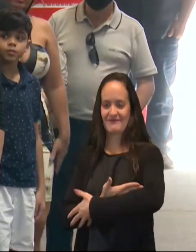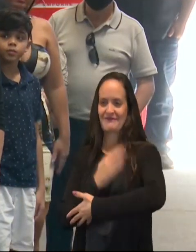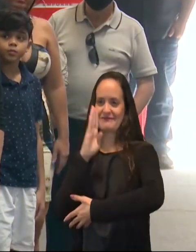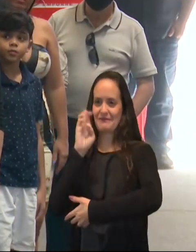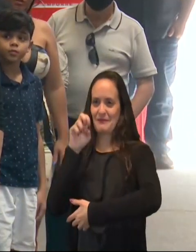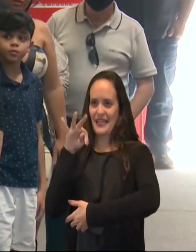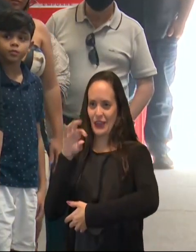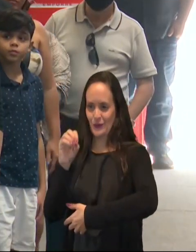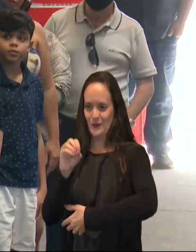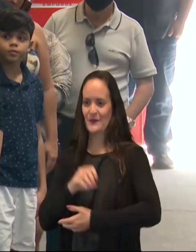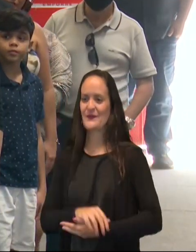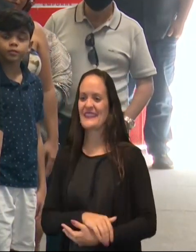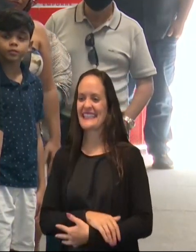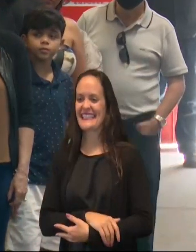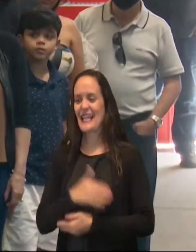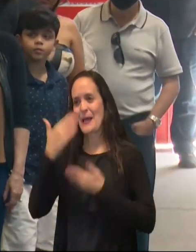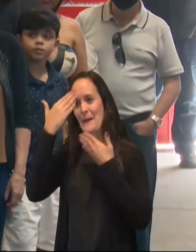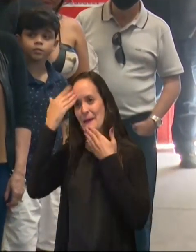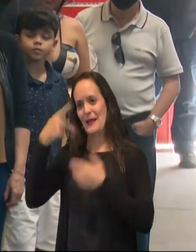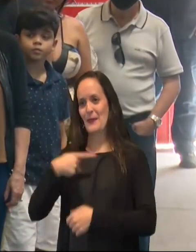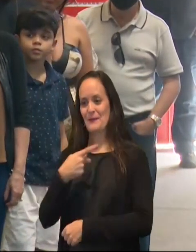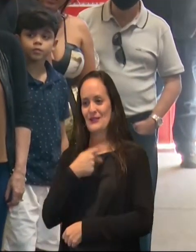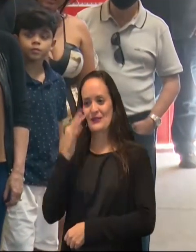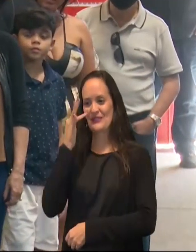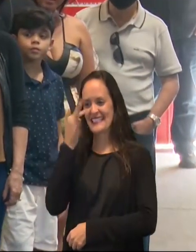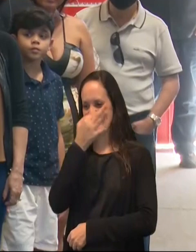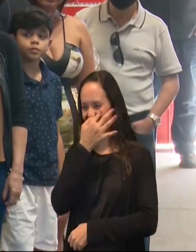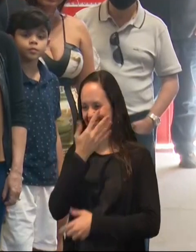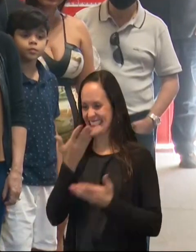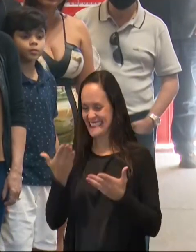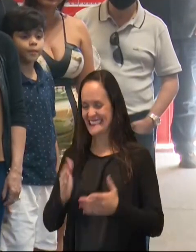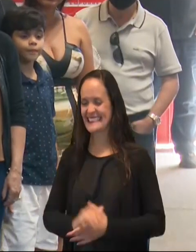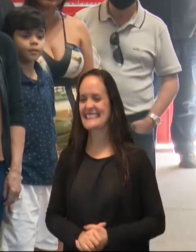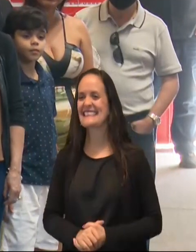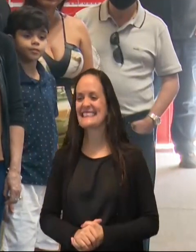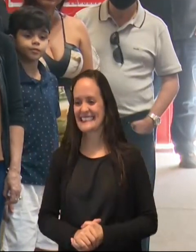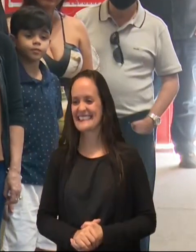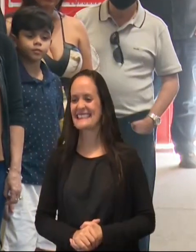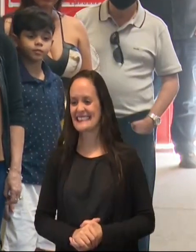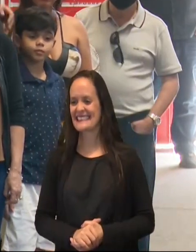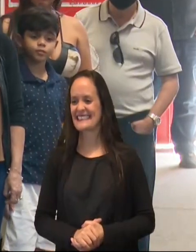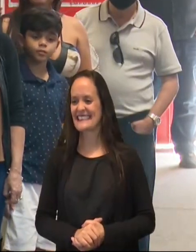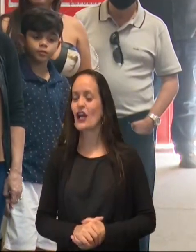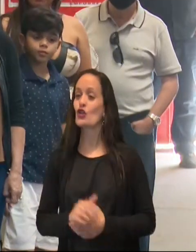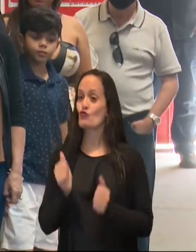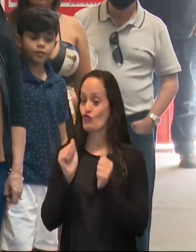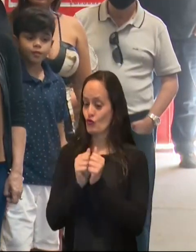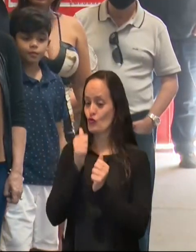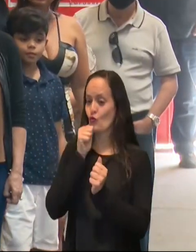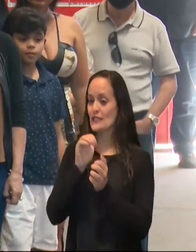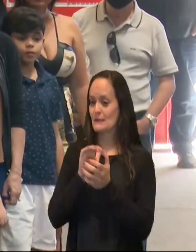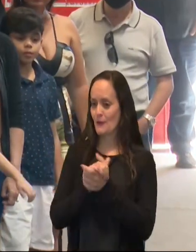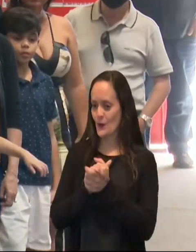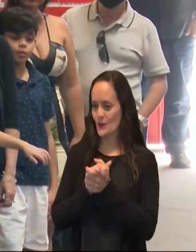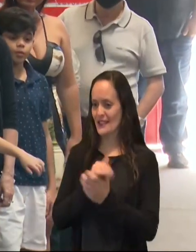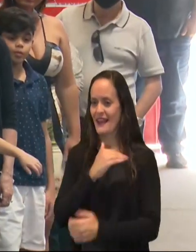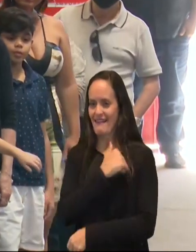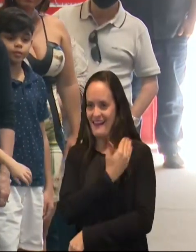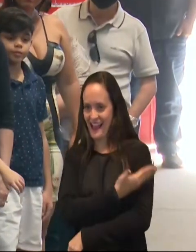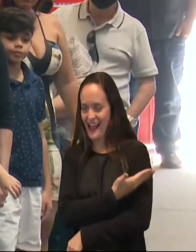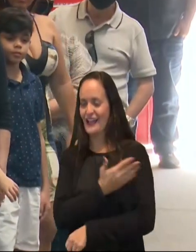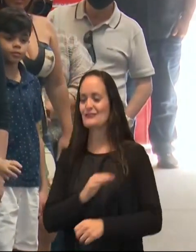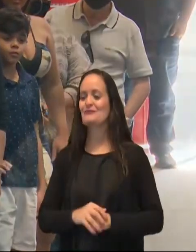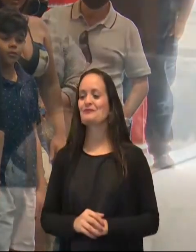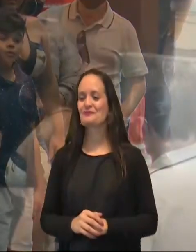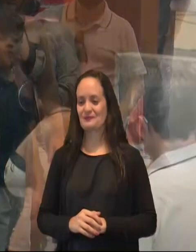apresentado ao Senhor. Obrigado, pastor Francisco. Obrigado, querido pastor. E ao seu lado a sua esposa, né? A esposa do